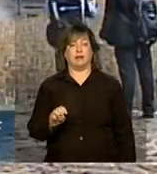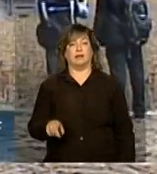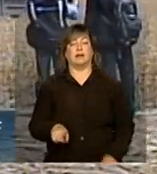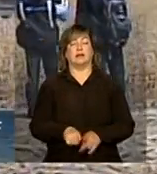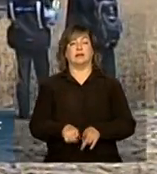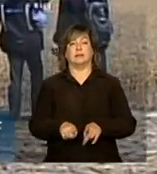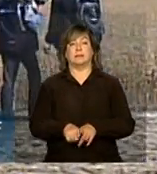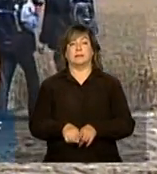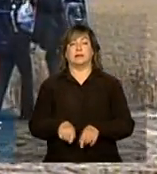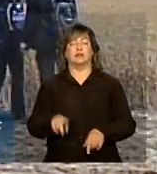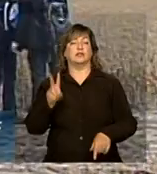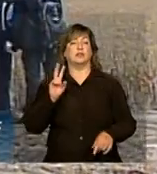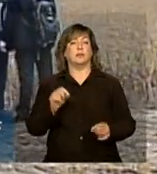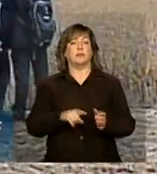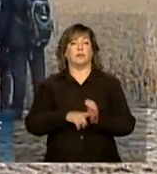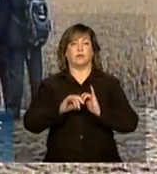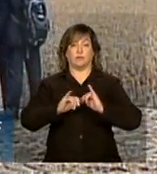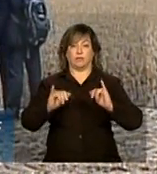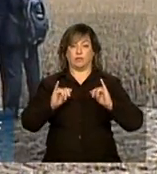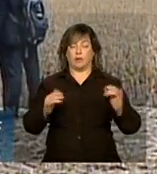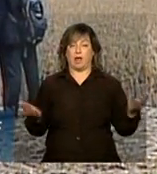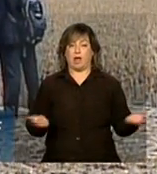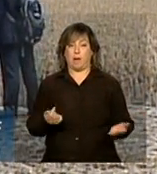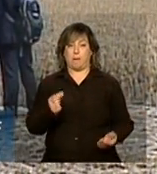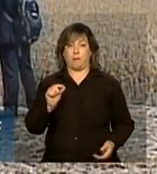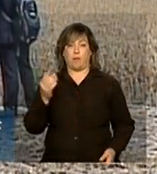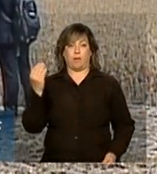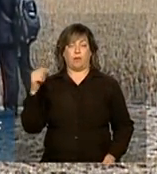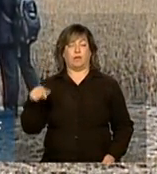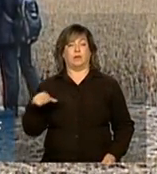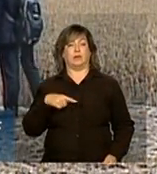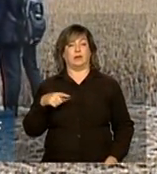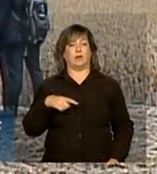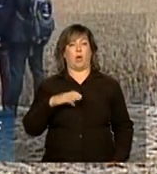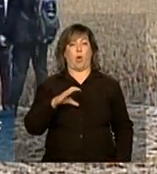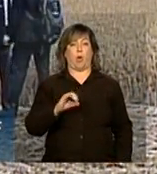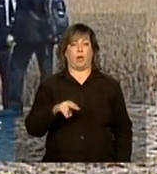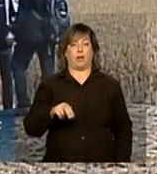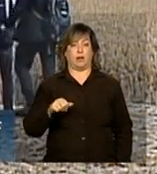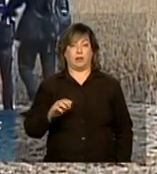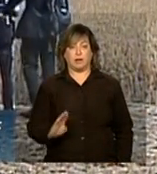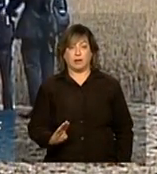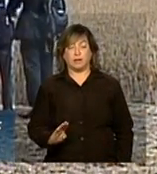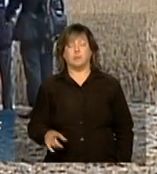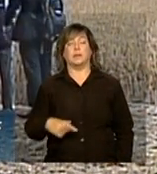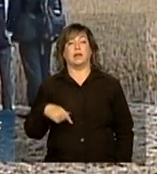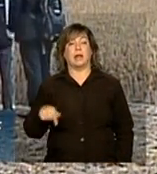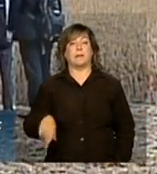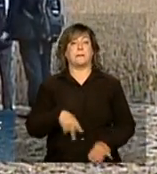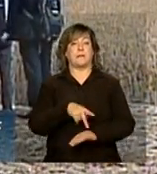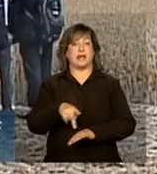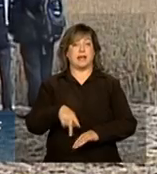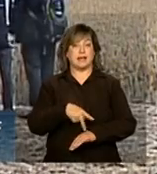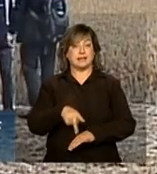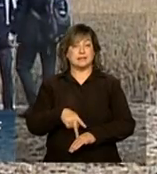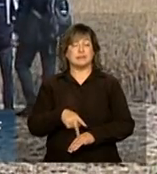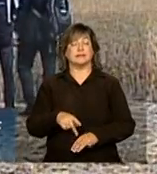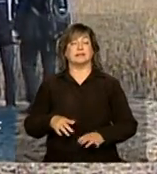o levantamento divulgado agora há pouco pela companhia Nacional de abastecimento o país